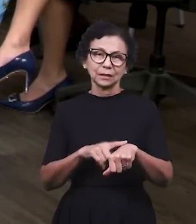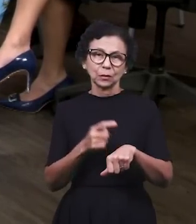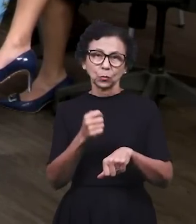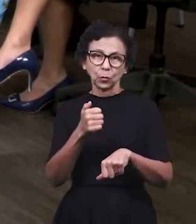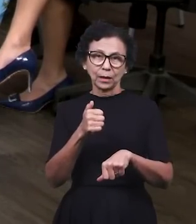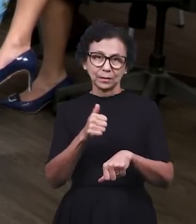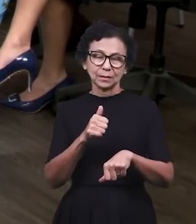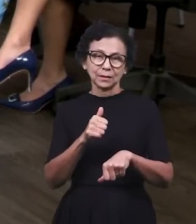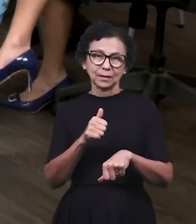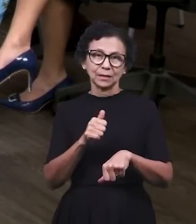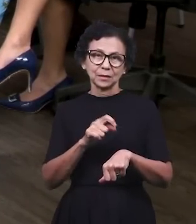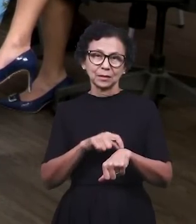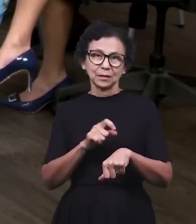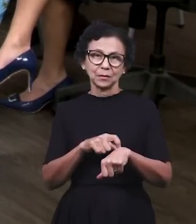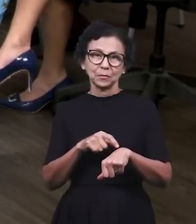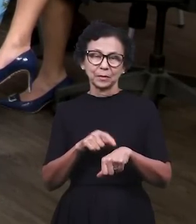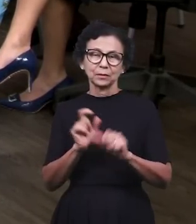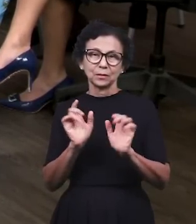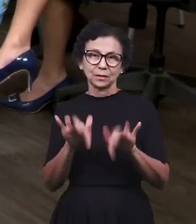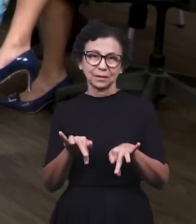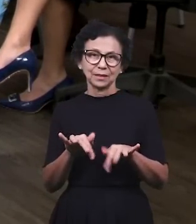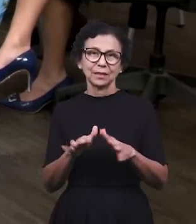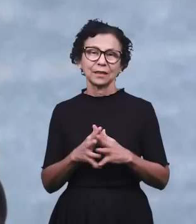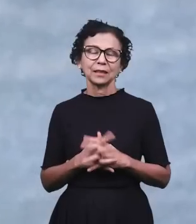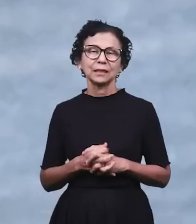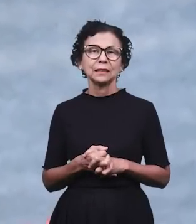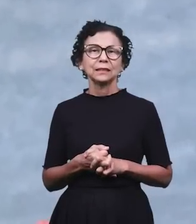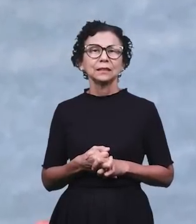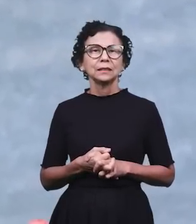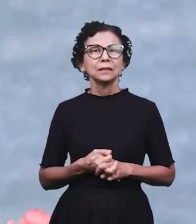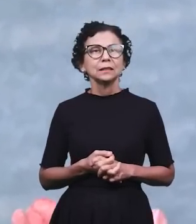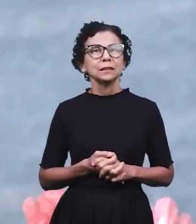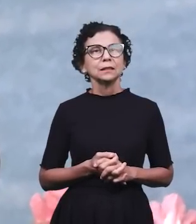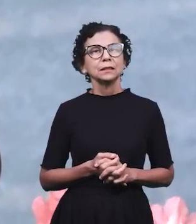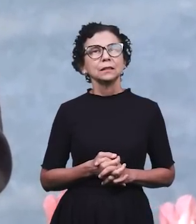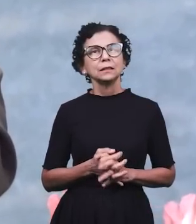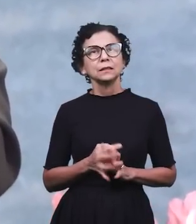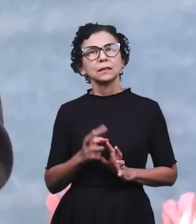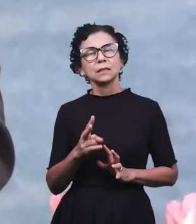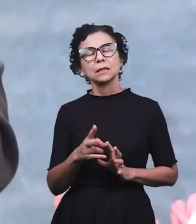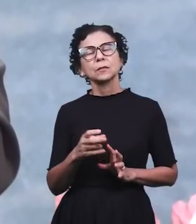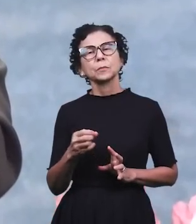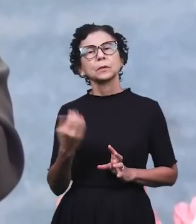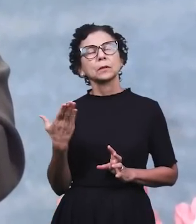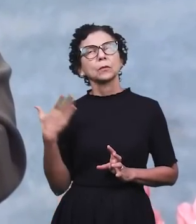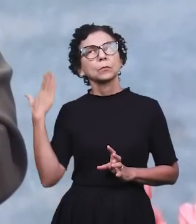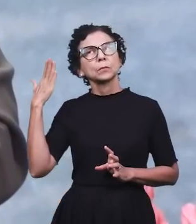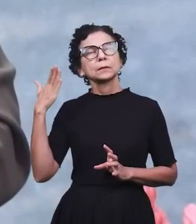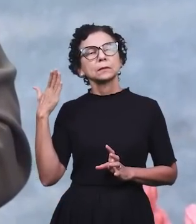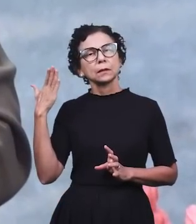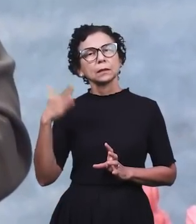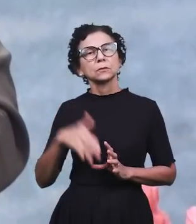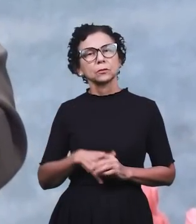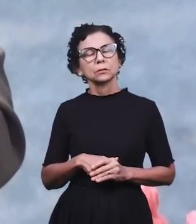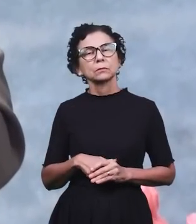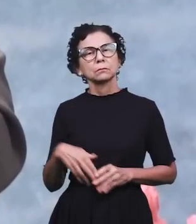de encerrar essa edição e sempre no final a gente traz uma mensagem de um pastor que grava uma